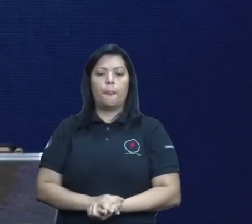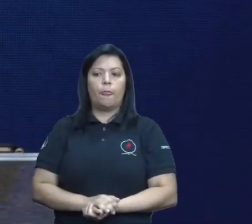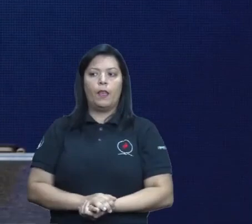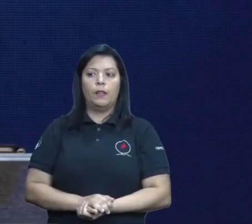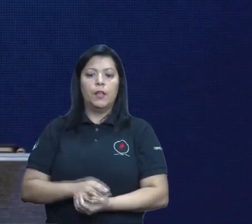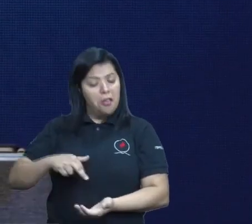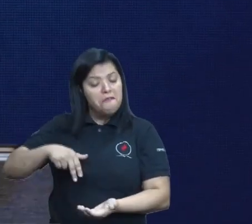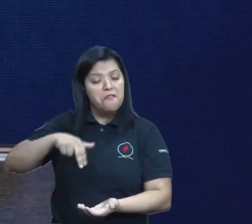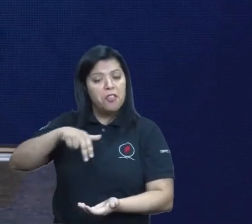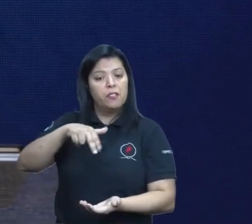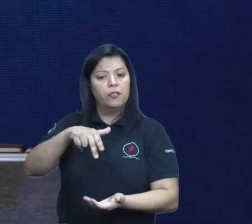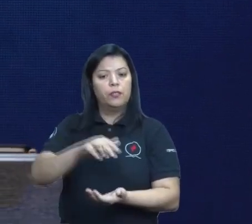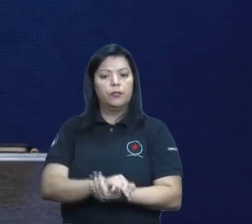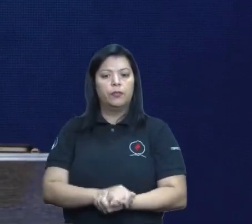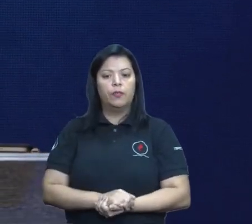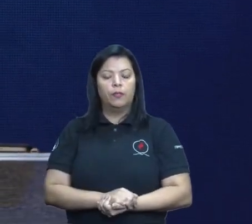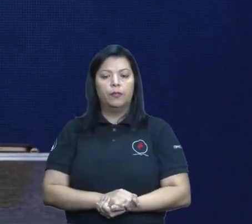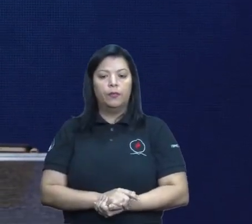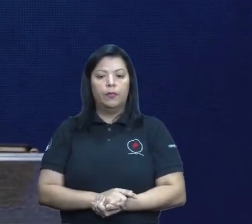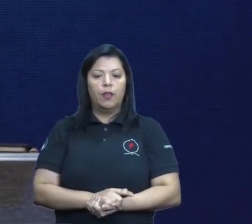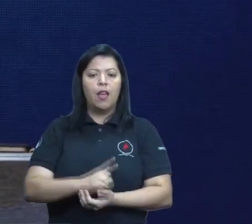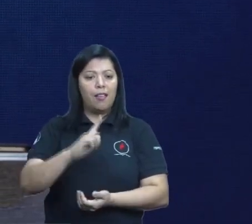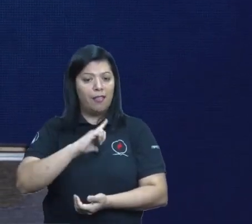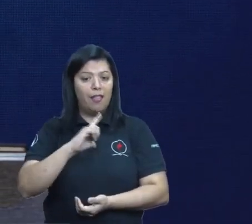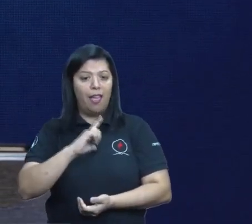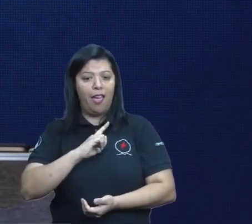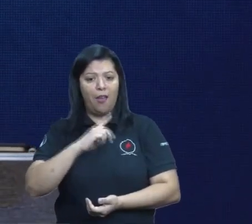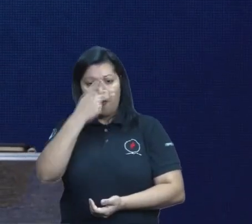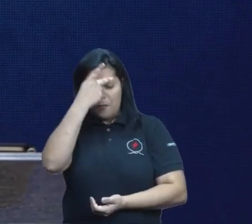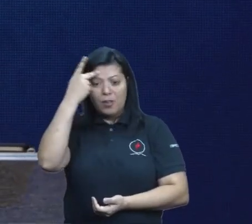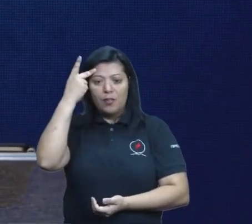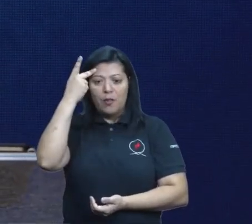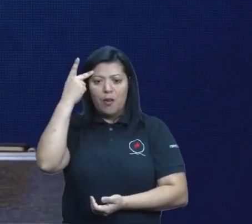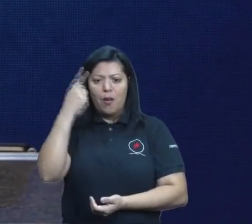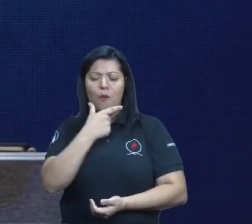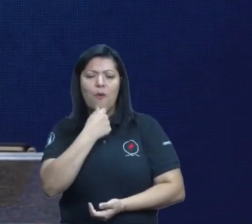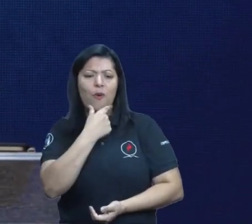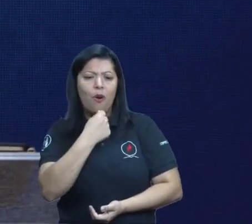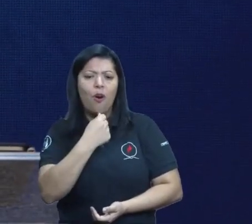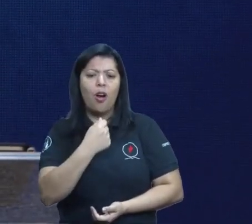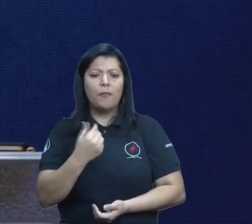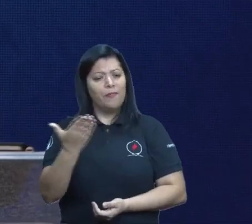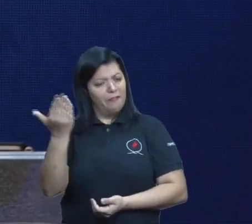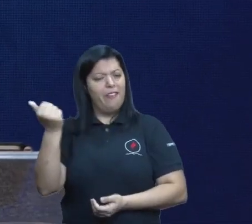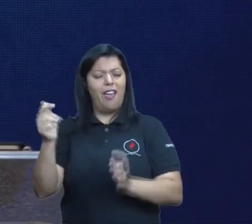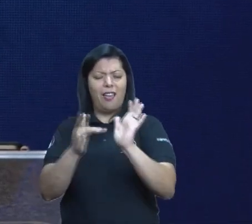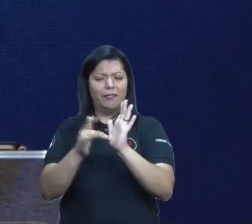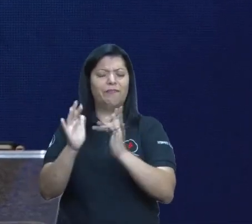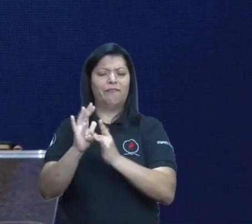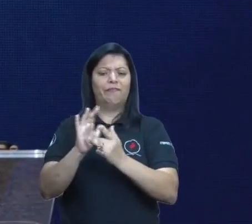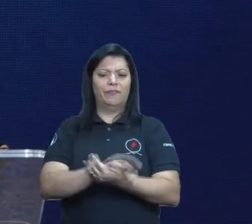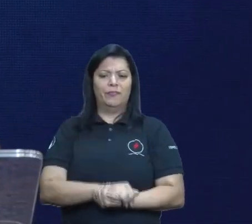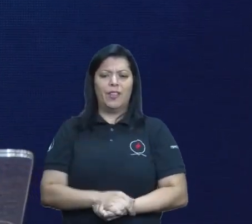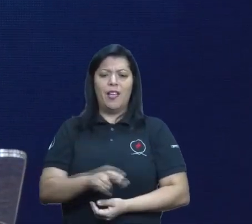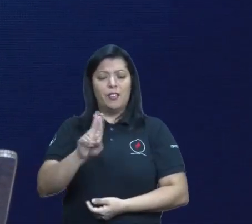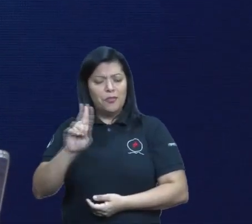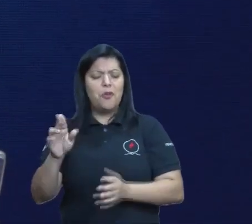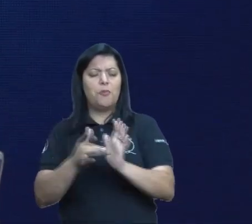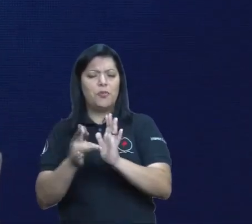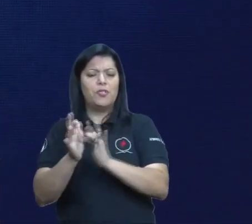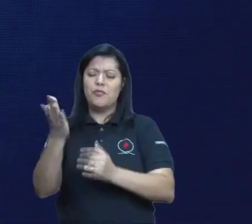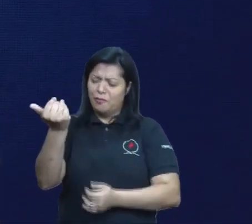tem uma pessoa que está me dando sinal com a mão aqui um rapaz de preto vem em nome de Jesus venha isso venha venha venha